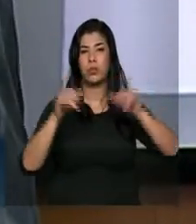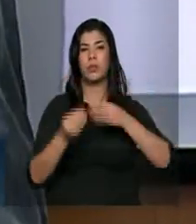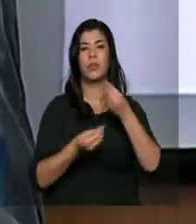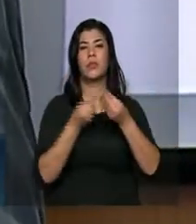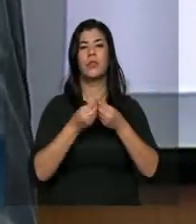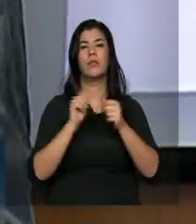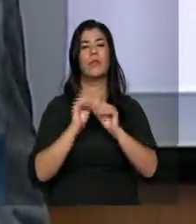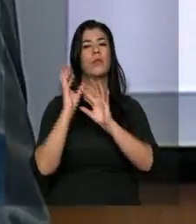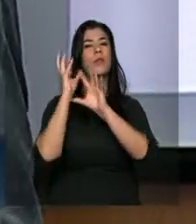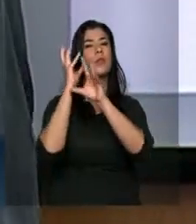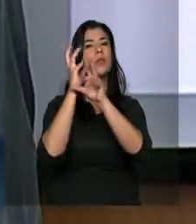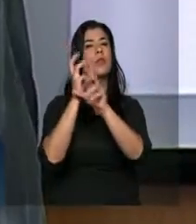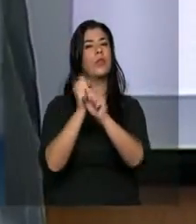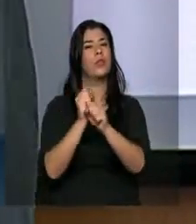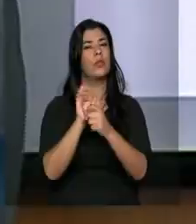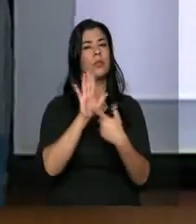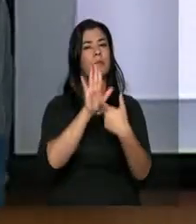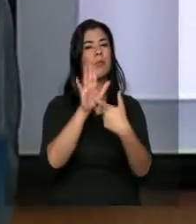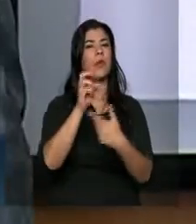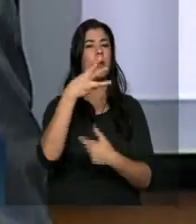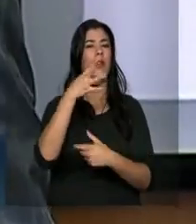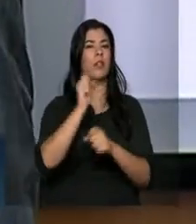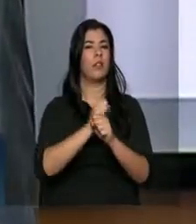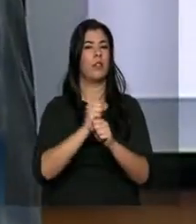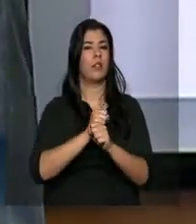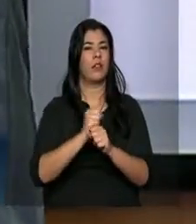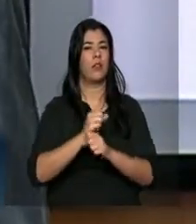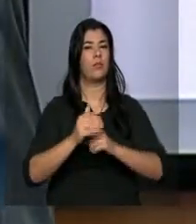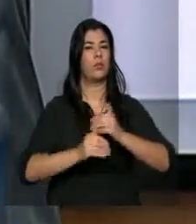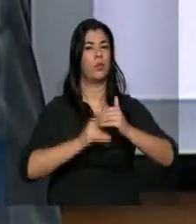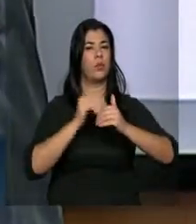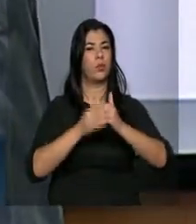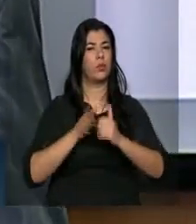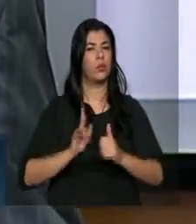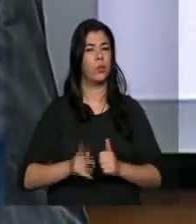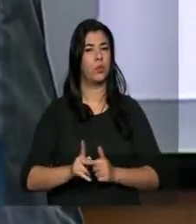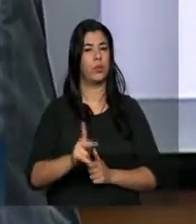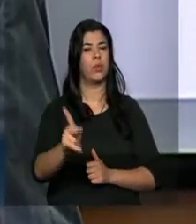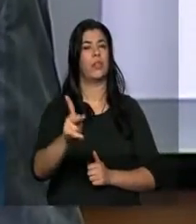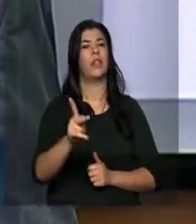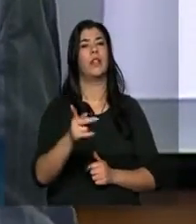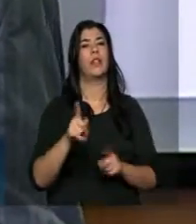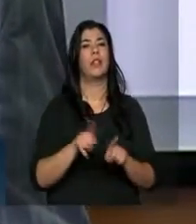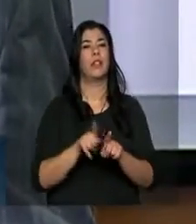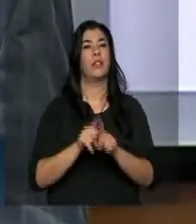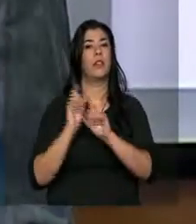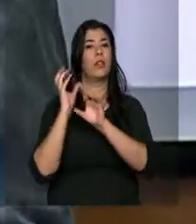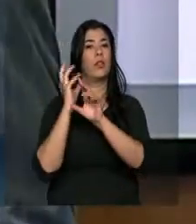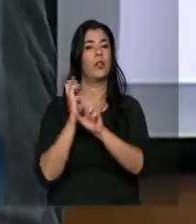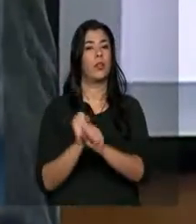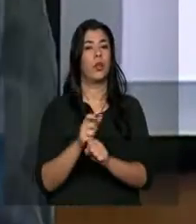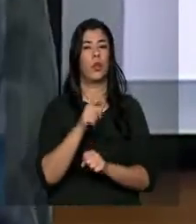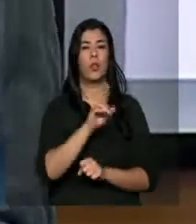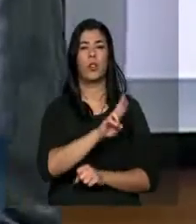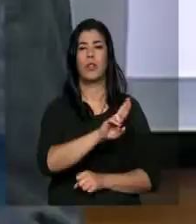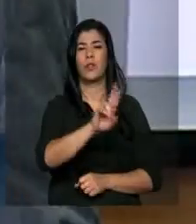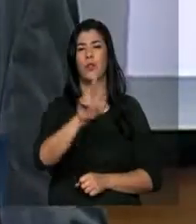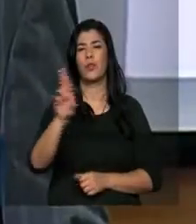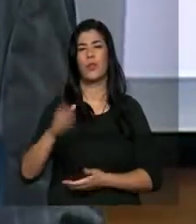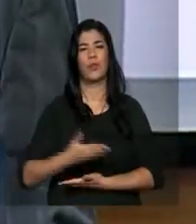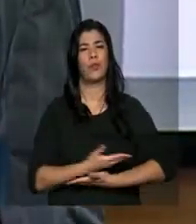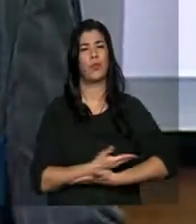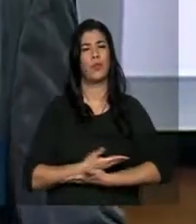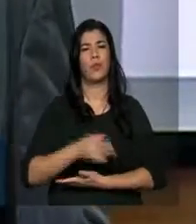bacana, uma história de 30 anos que reverteu exatamente esse quadro. Vai contar a história do Lucas, da Camila, de